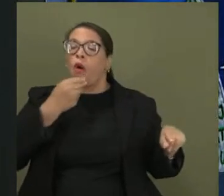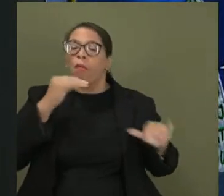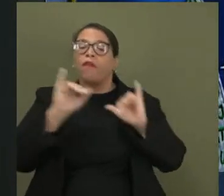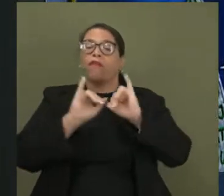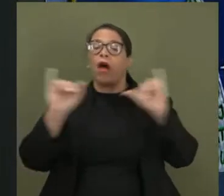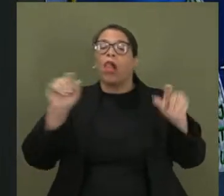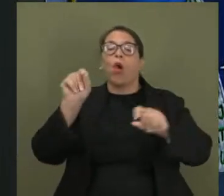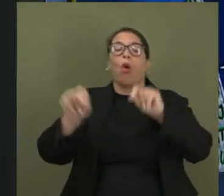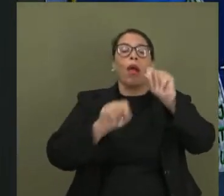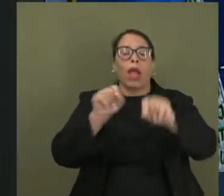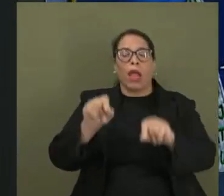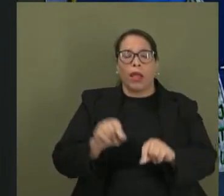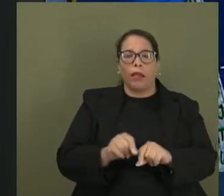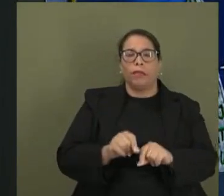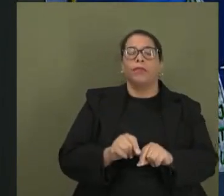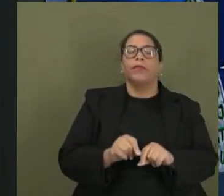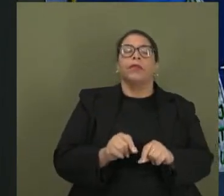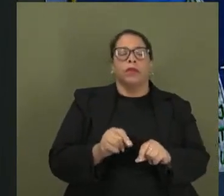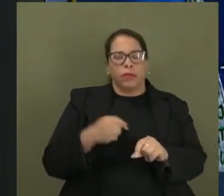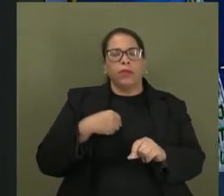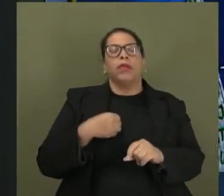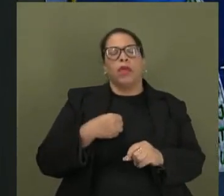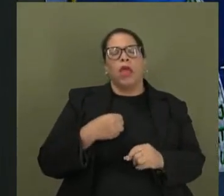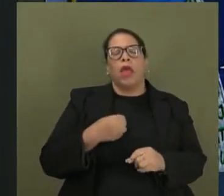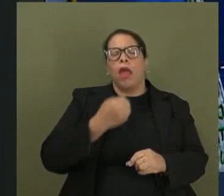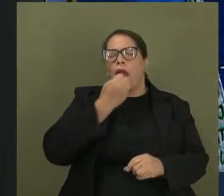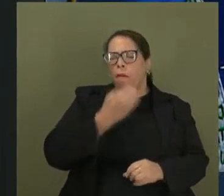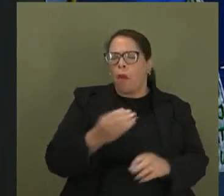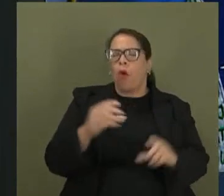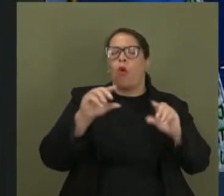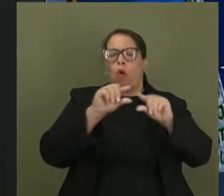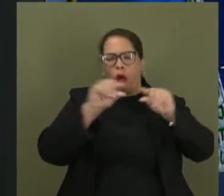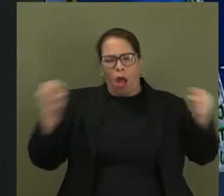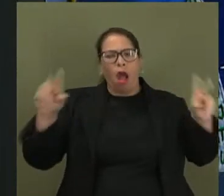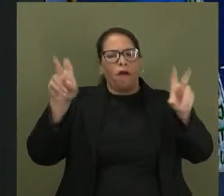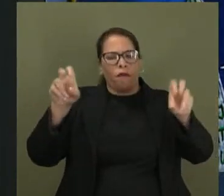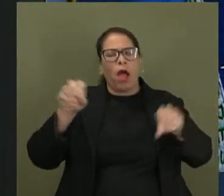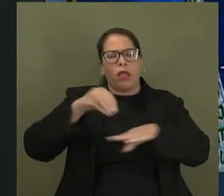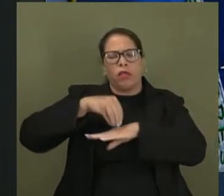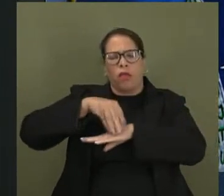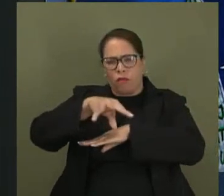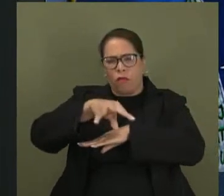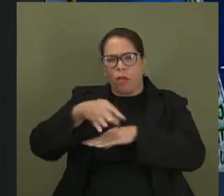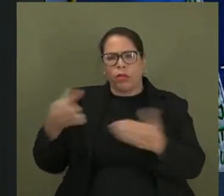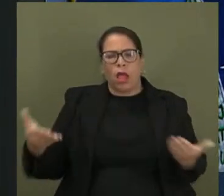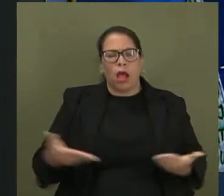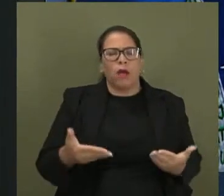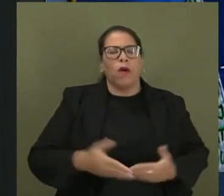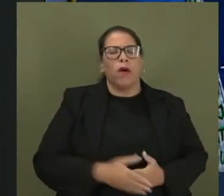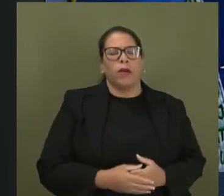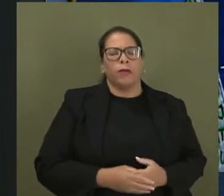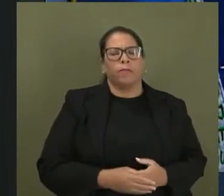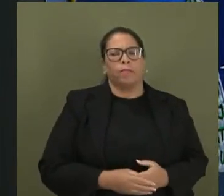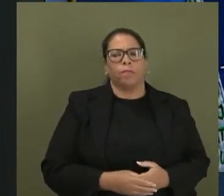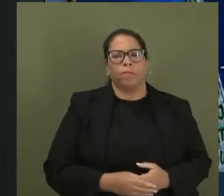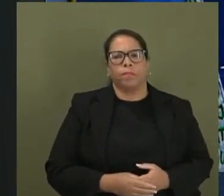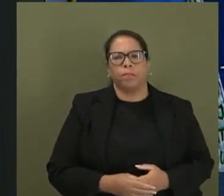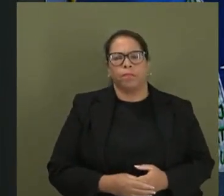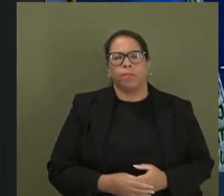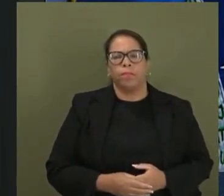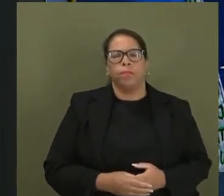inspira muito, e eu quero deixar essa frase com vocês nesses segundos finais que me